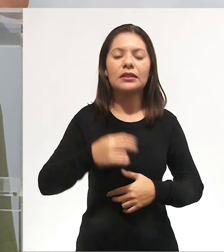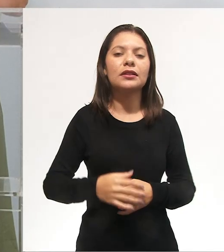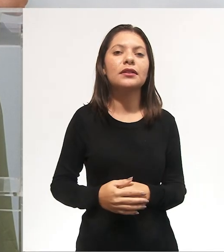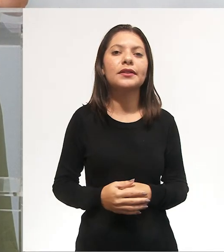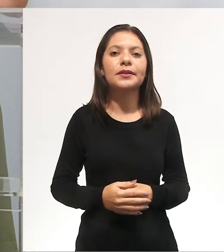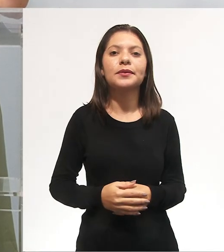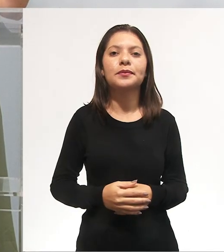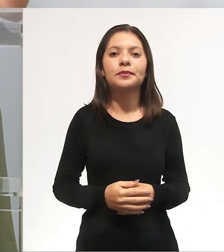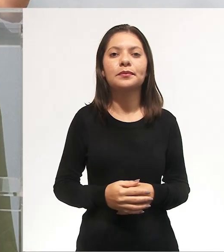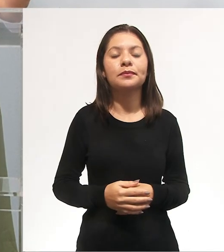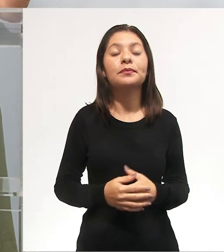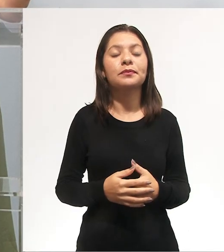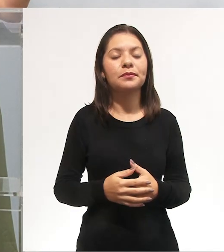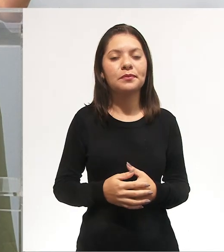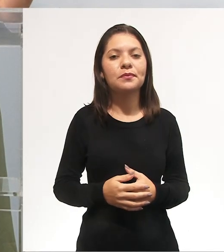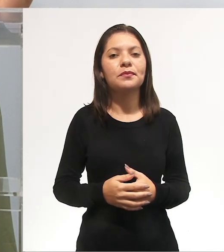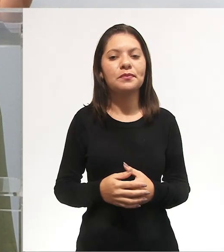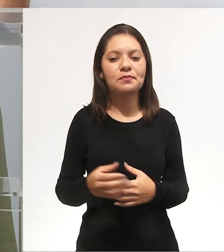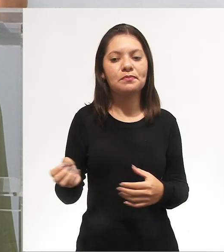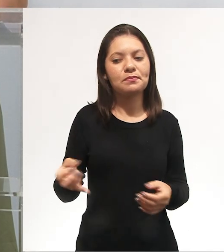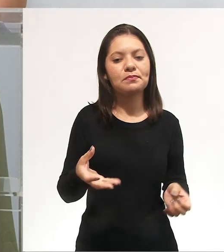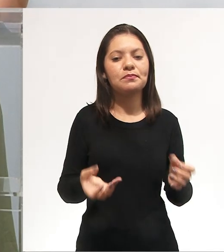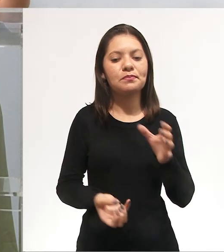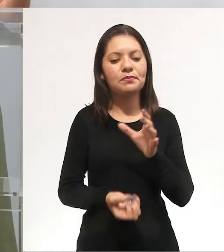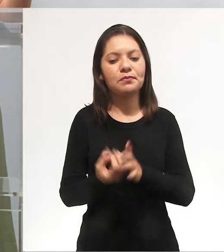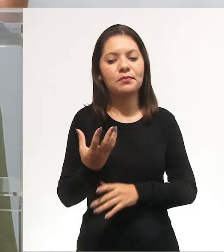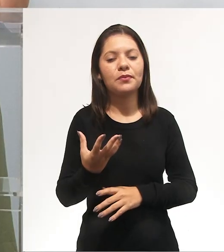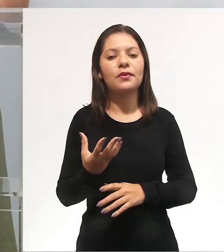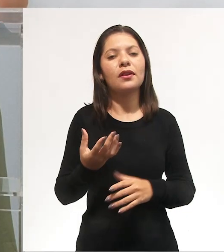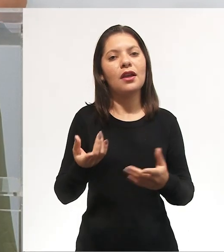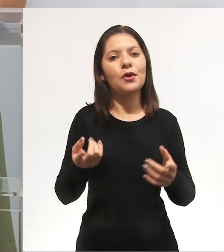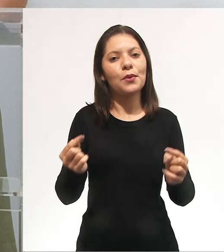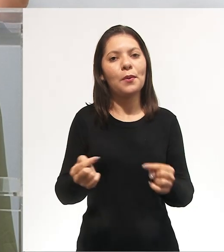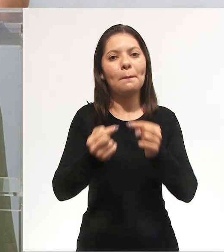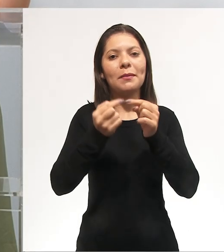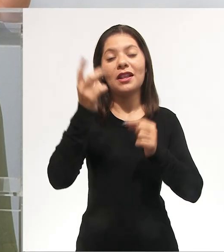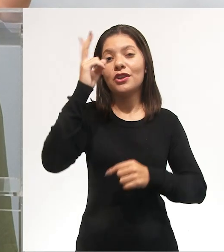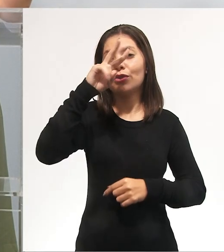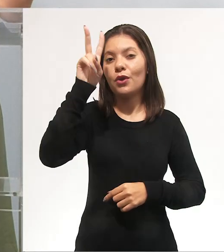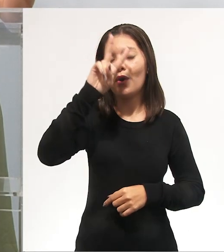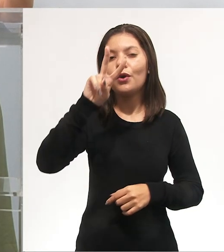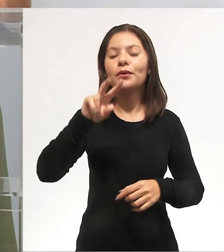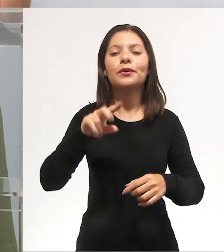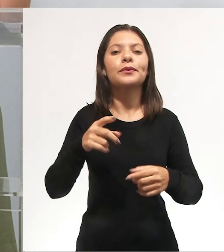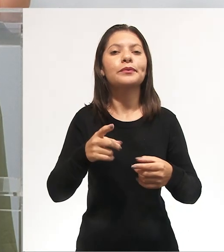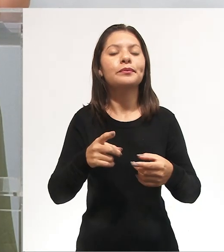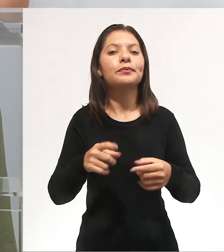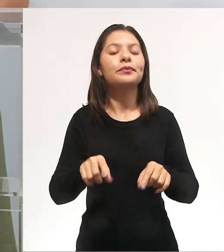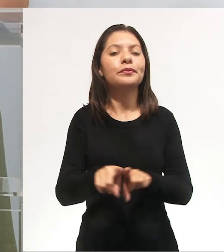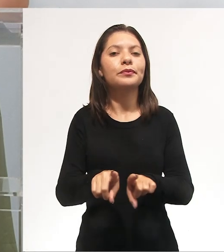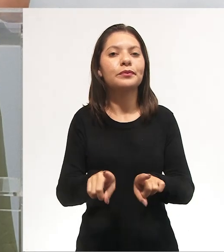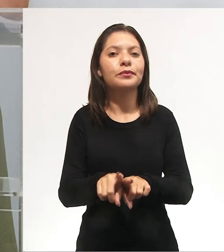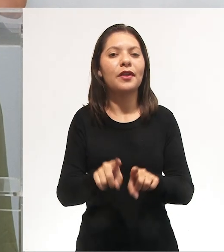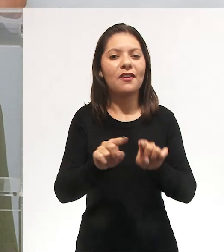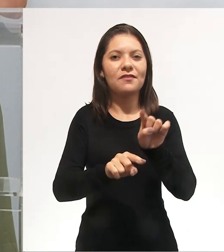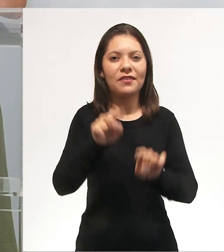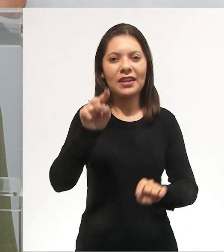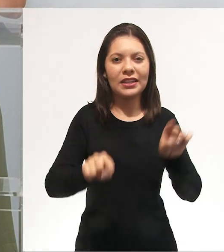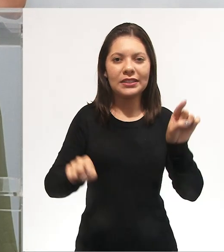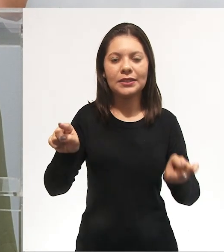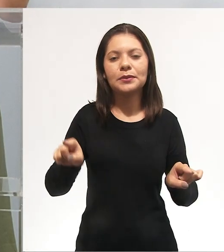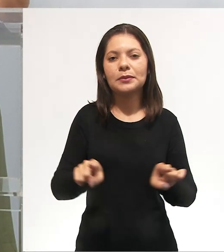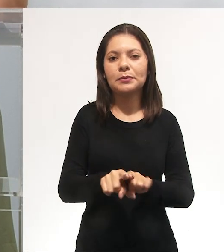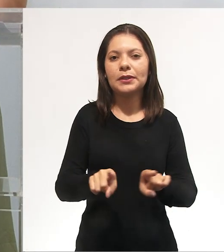culturais e que vão surgindo. Então, isso faz parte da historicidade, isso faz parte